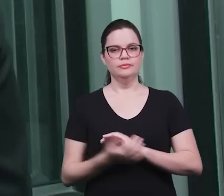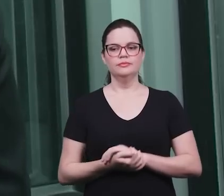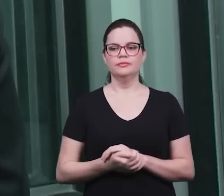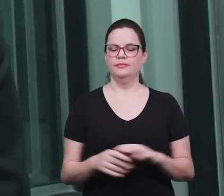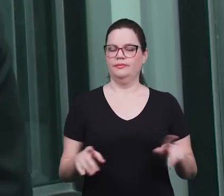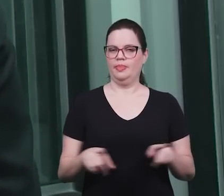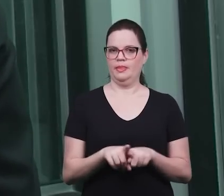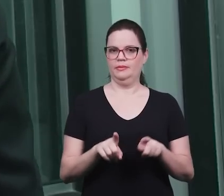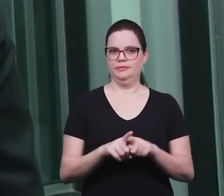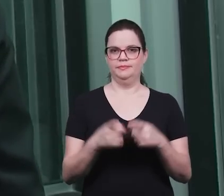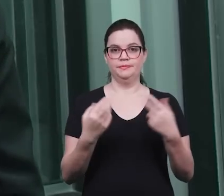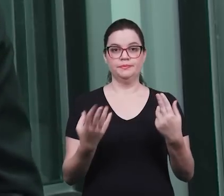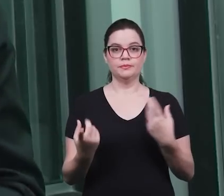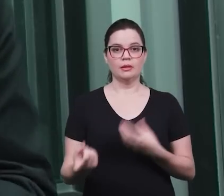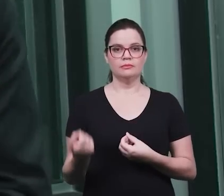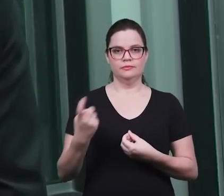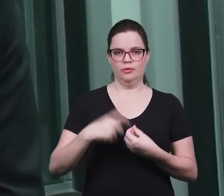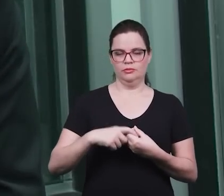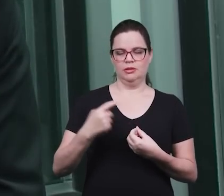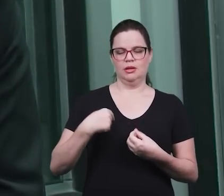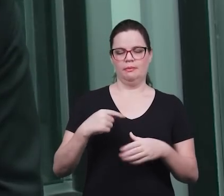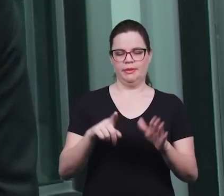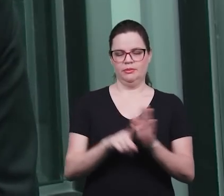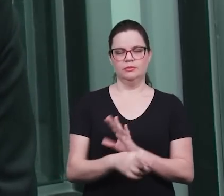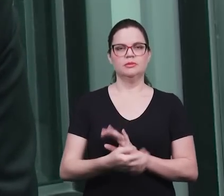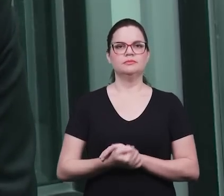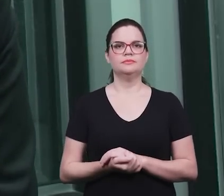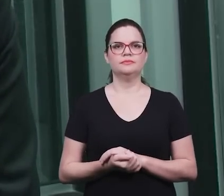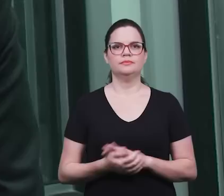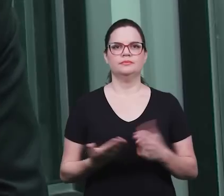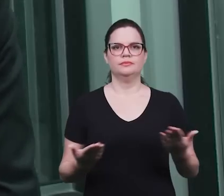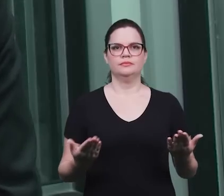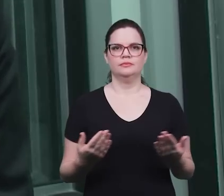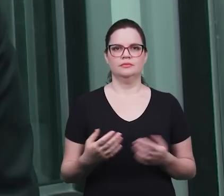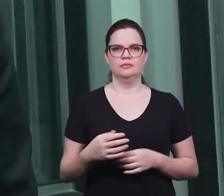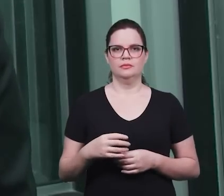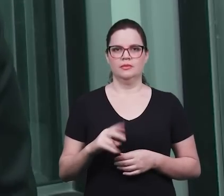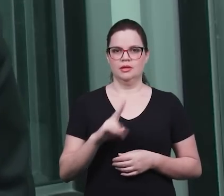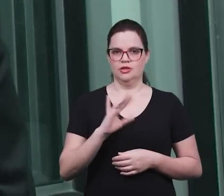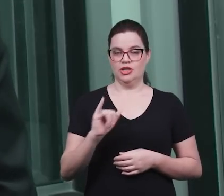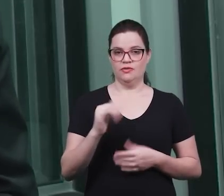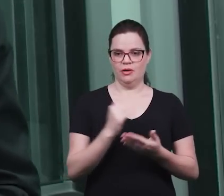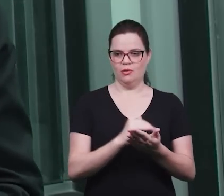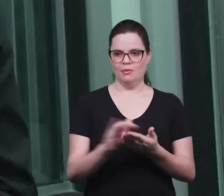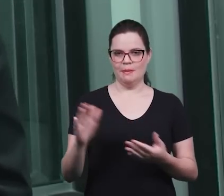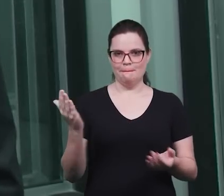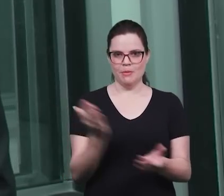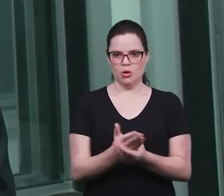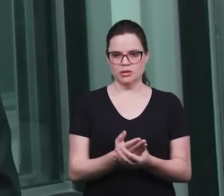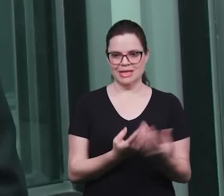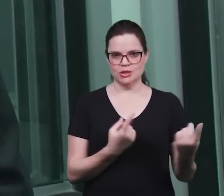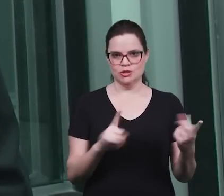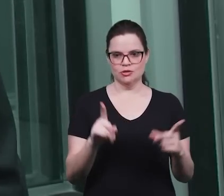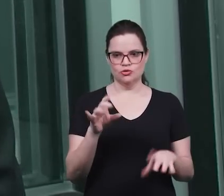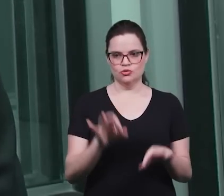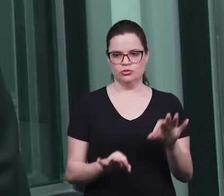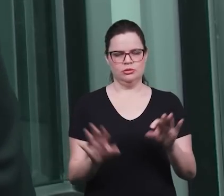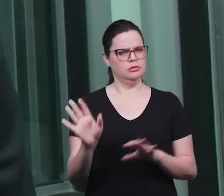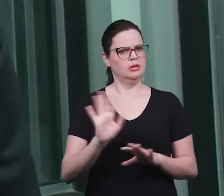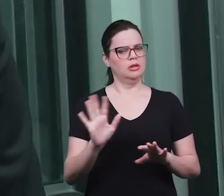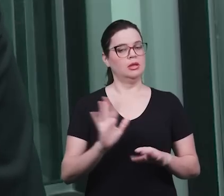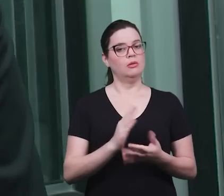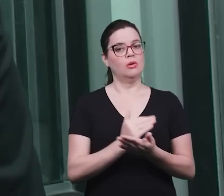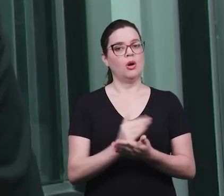à pergunta anterior, não necessariamente a gente começa nunca a gente começa pela justiça, na verdade. A gente sempre começa pelo processo